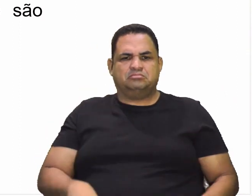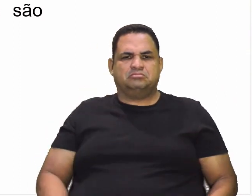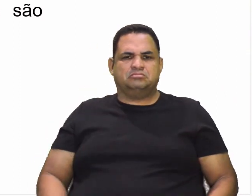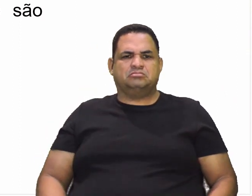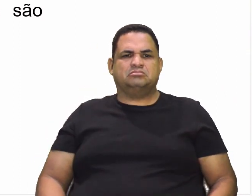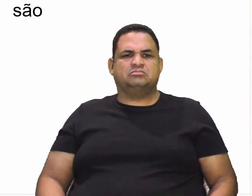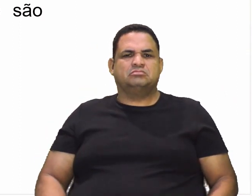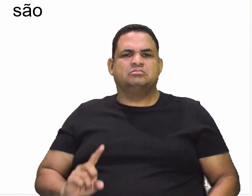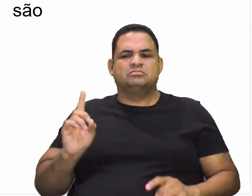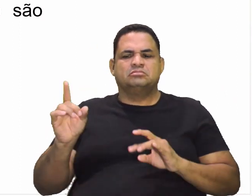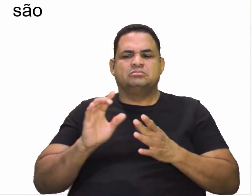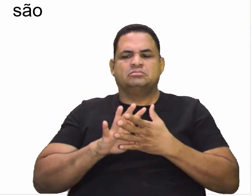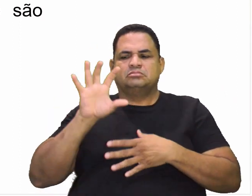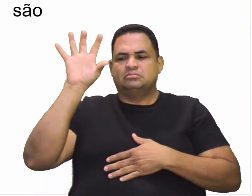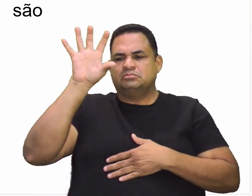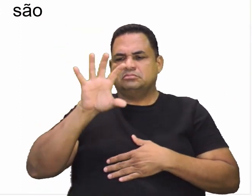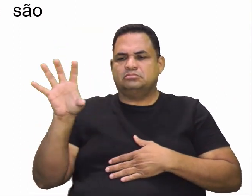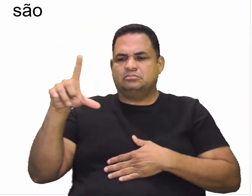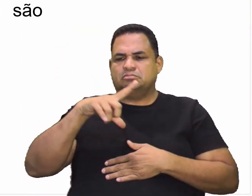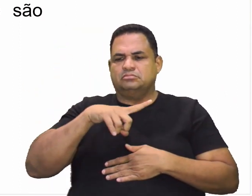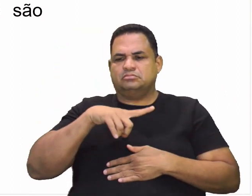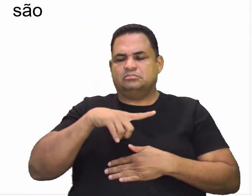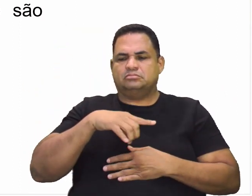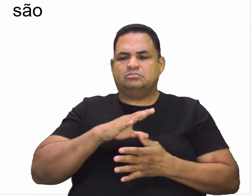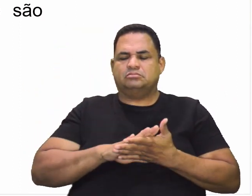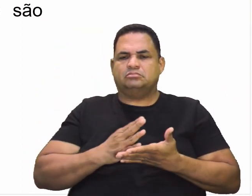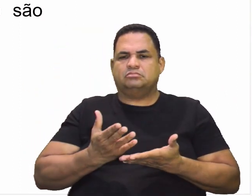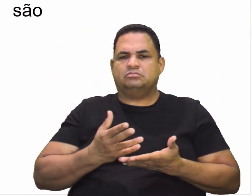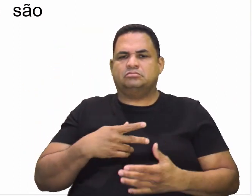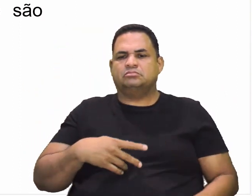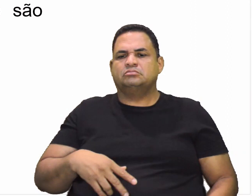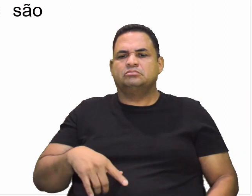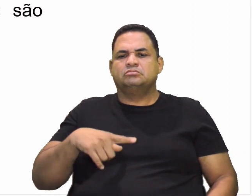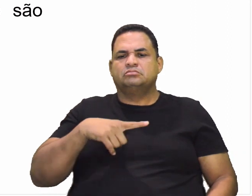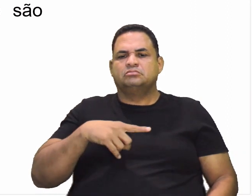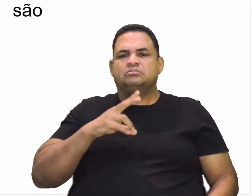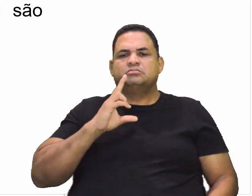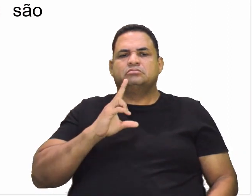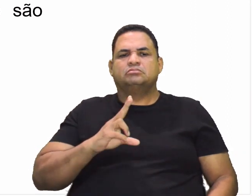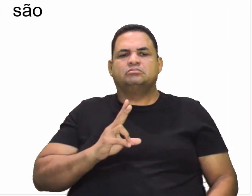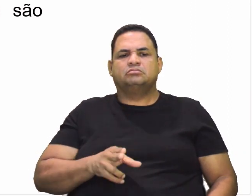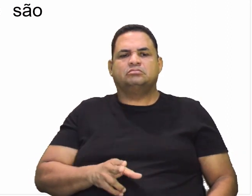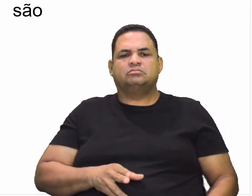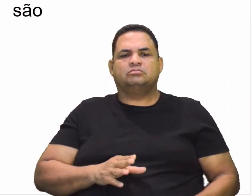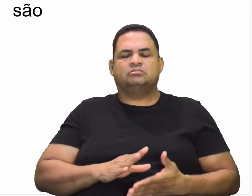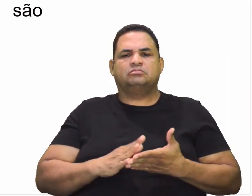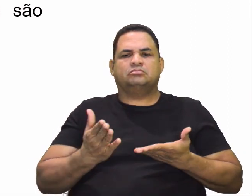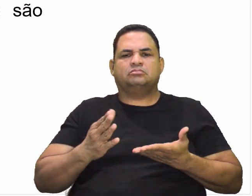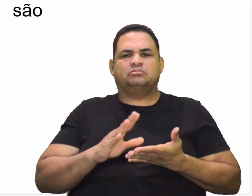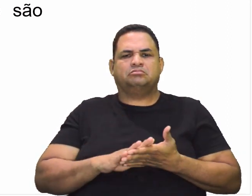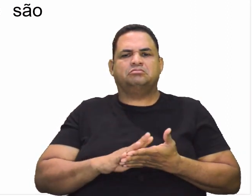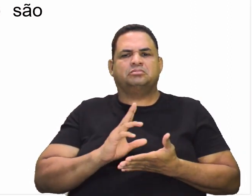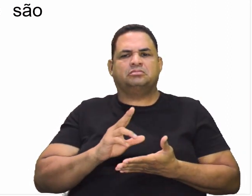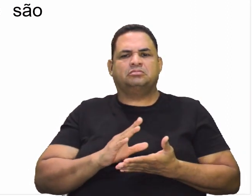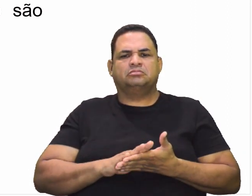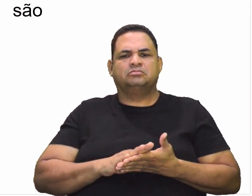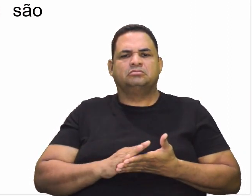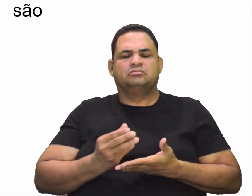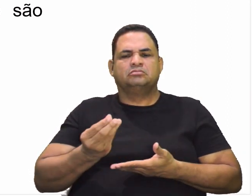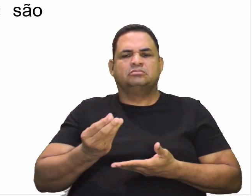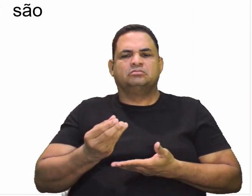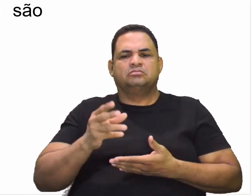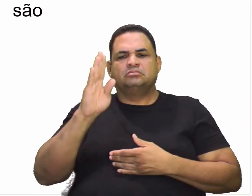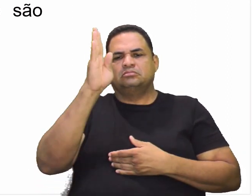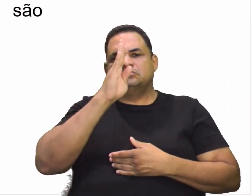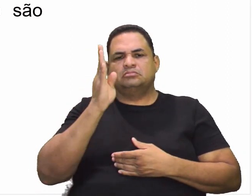seja, cada região do país apresenta as mesmas características culturais e históricas. Isso faz com que